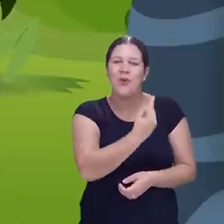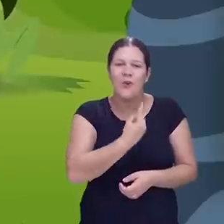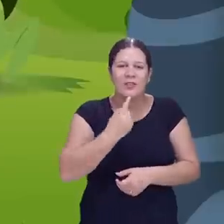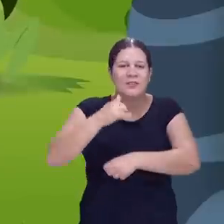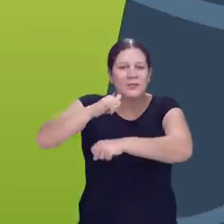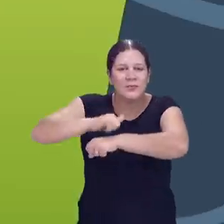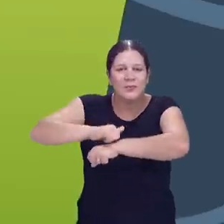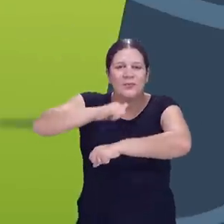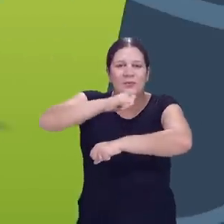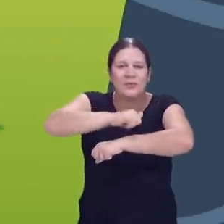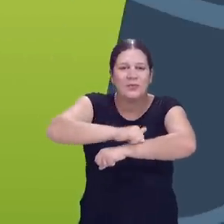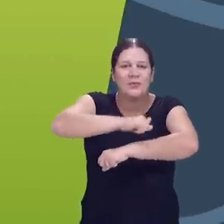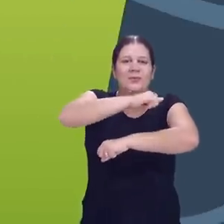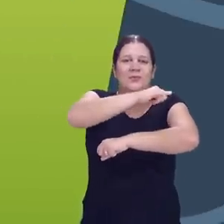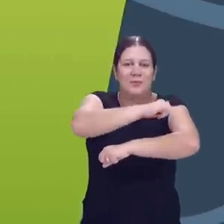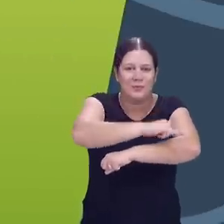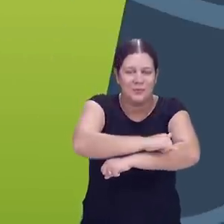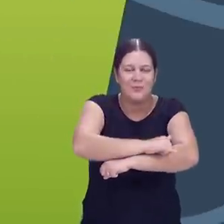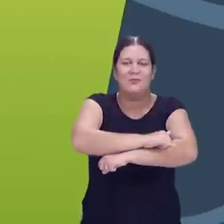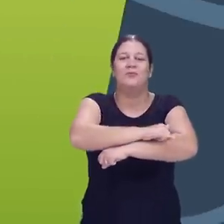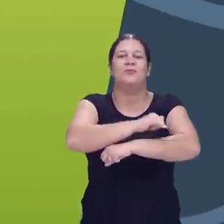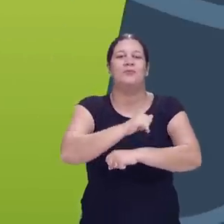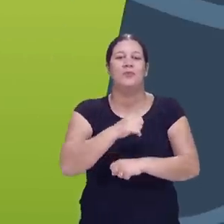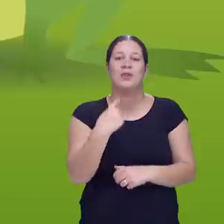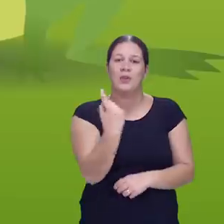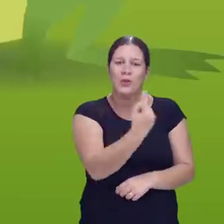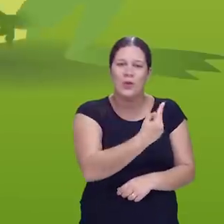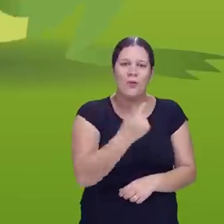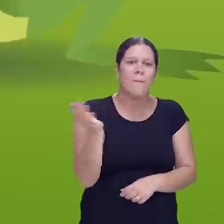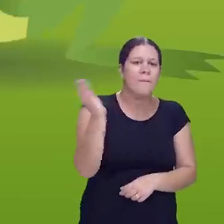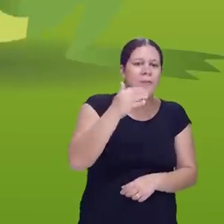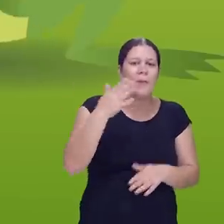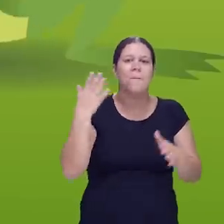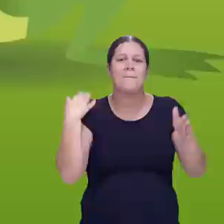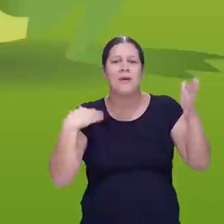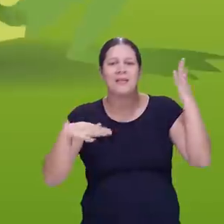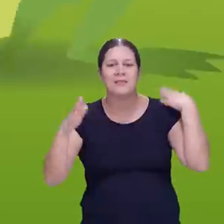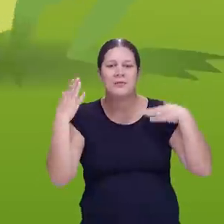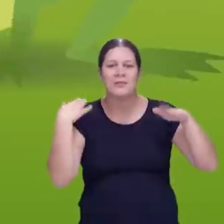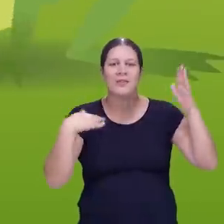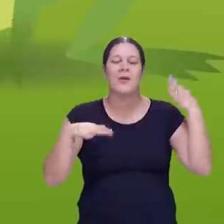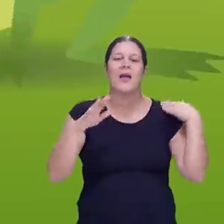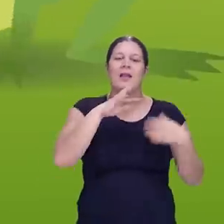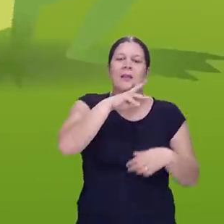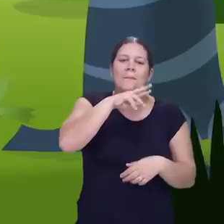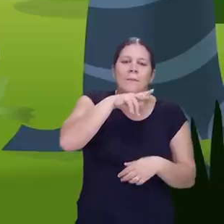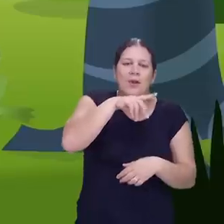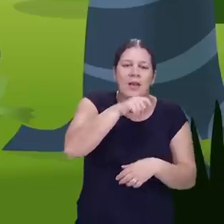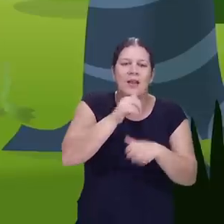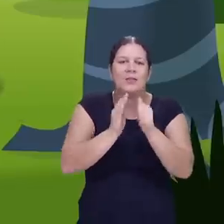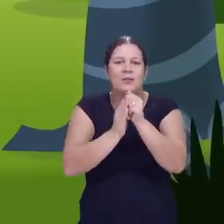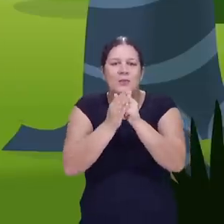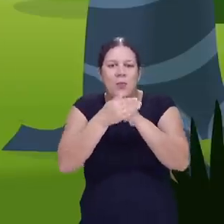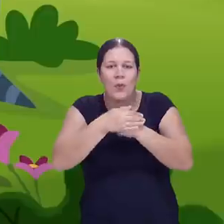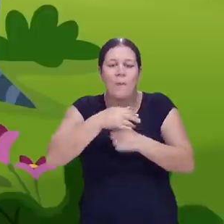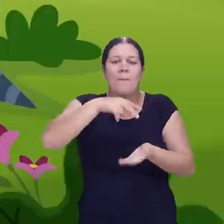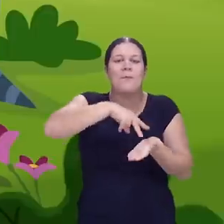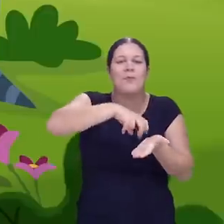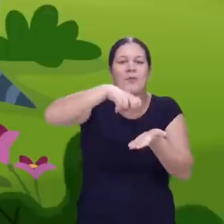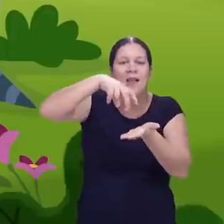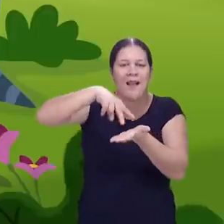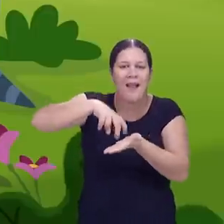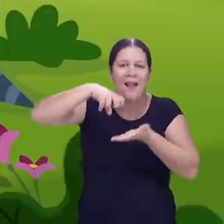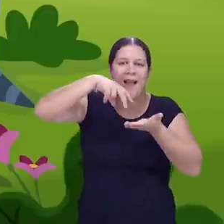Somos sapos! E podemos pular bem alto. Vamos passear por aí e procurar animais camuflados. Vamos